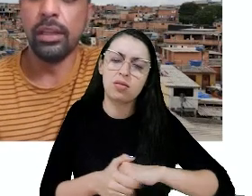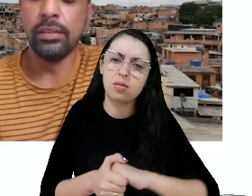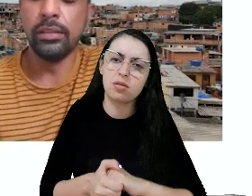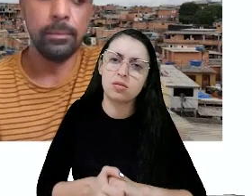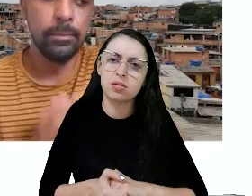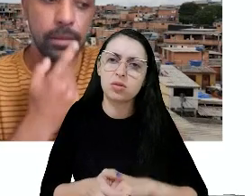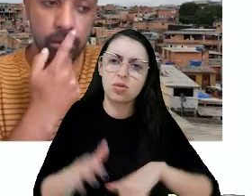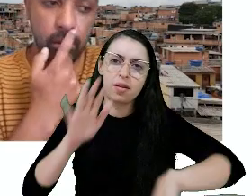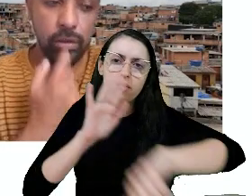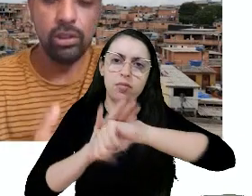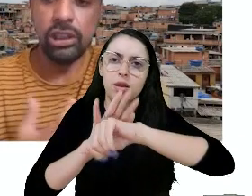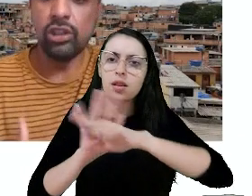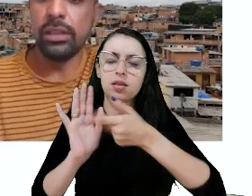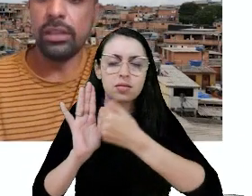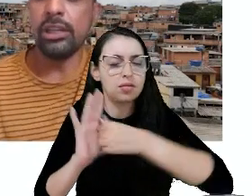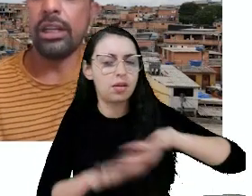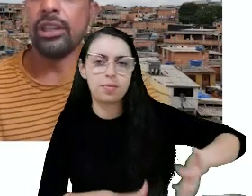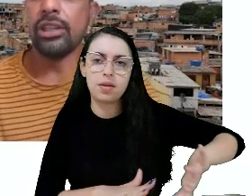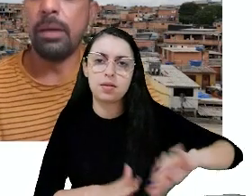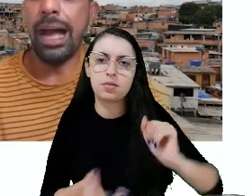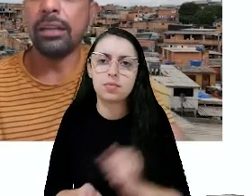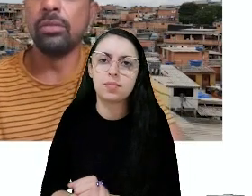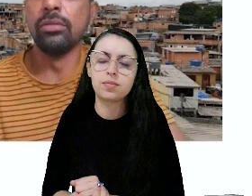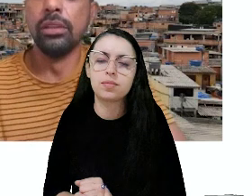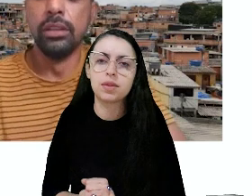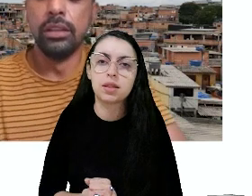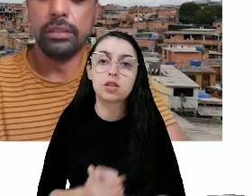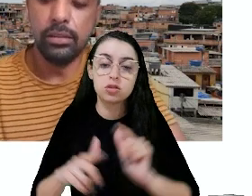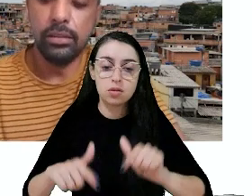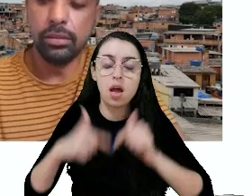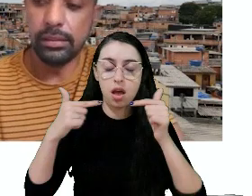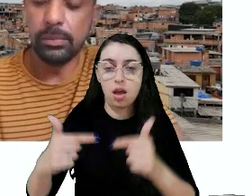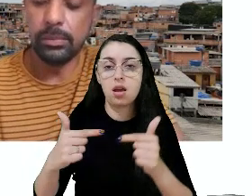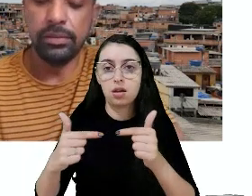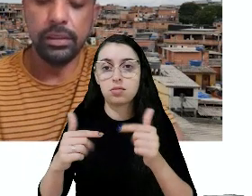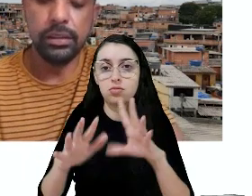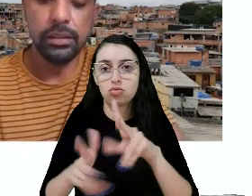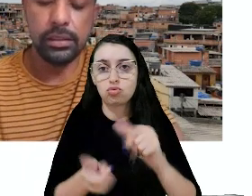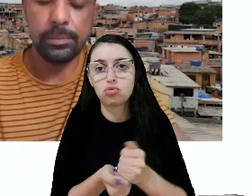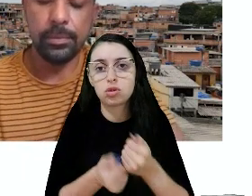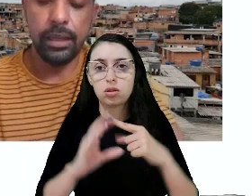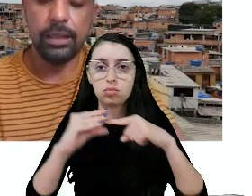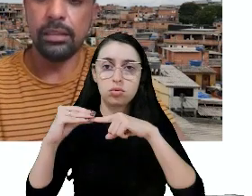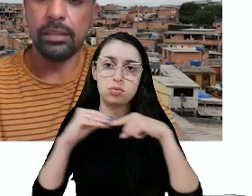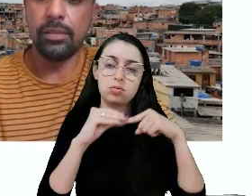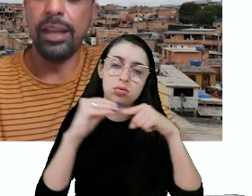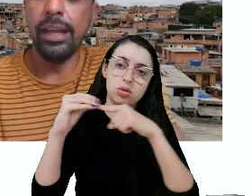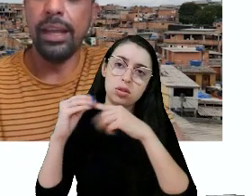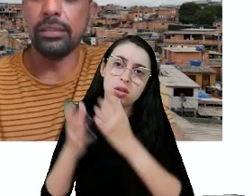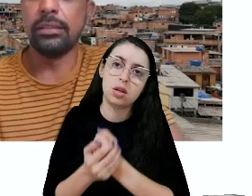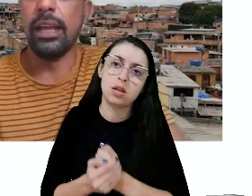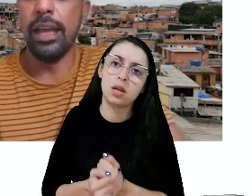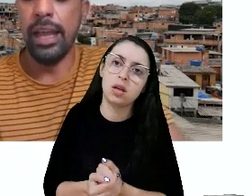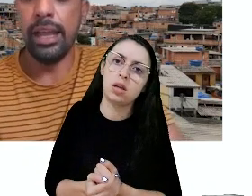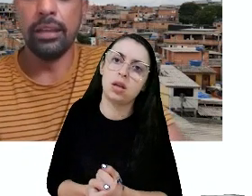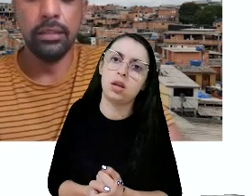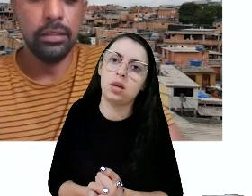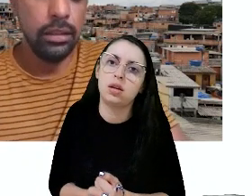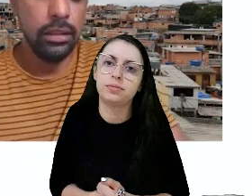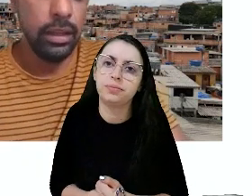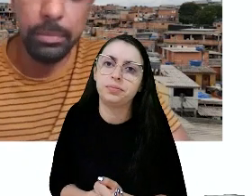possível essa violência. Então, o que hoje a gente consegue gerar de impacto dentro dessas periferias e dessas